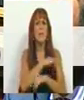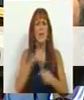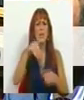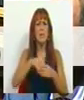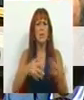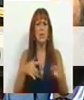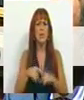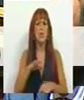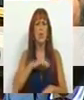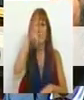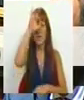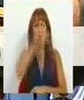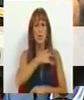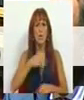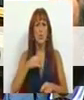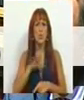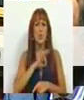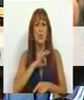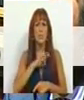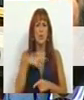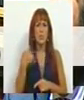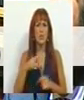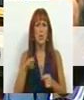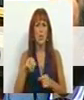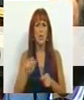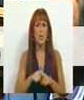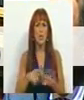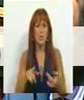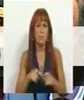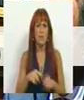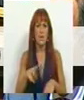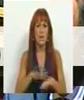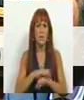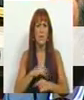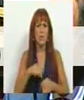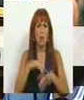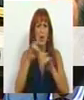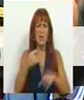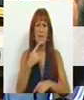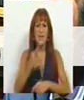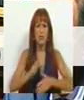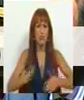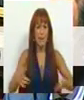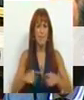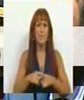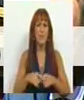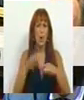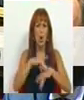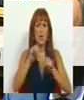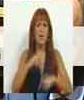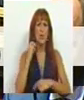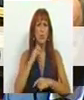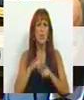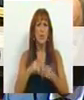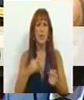Polo Tomar. O Sr. Ministro da Saúde, o Sr. Presidente do Conselho de Administração do Centro Hospitalar já anunciaram que o Hospital Tomar